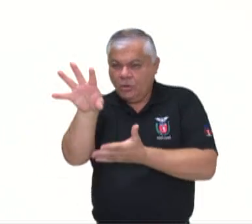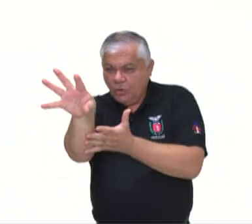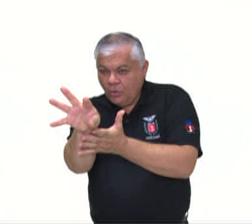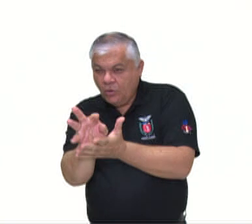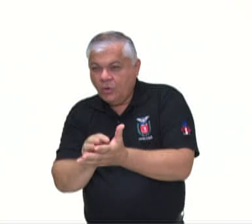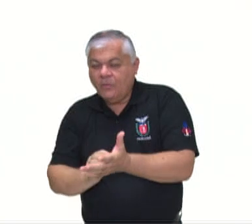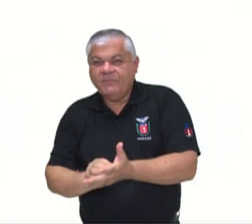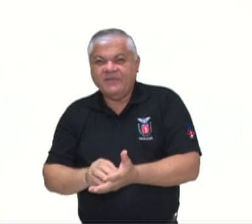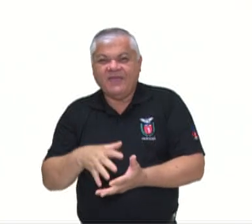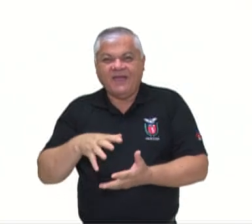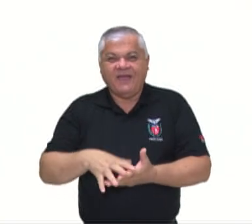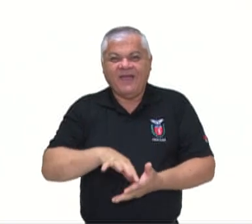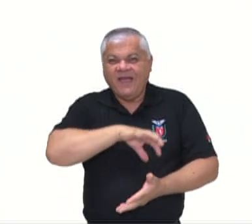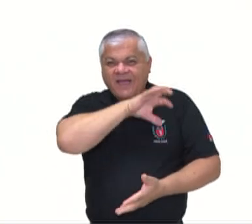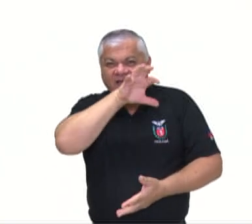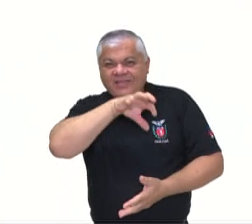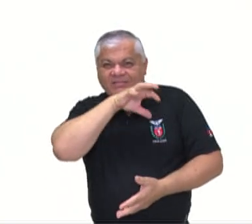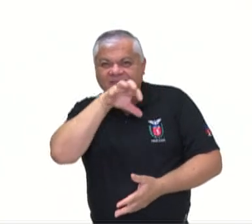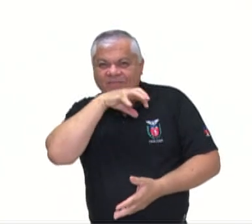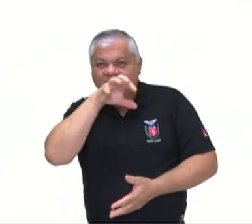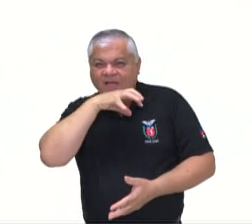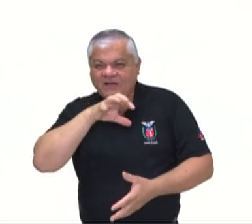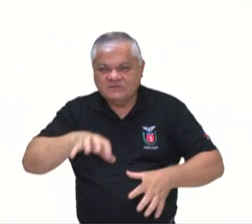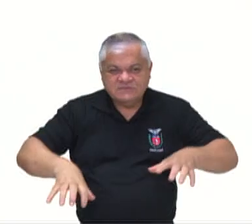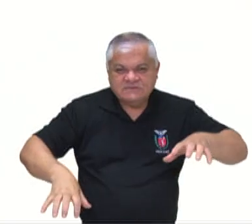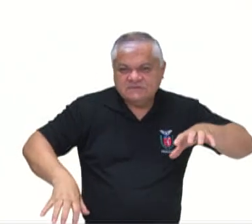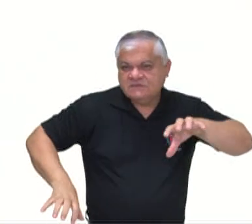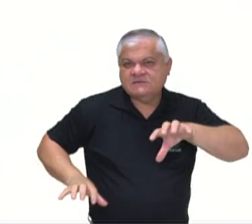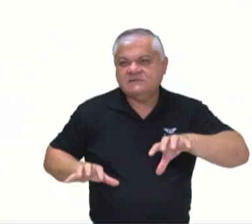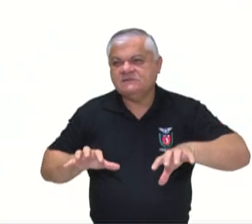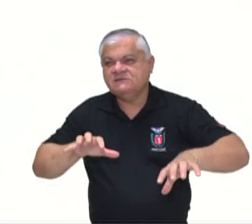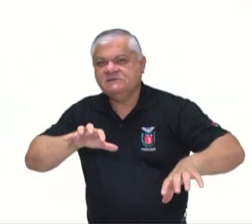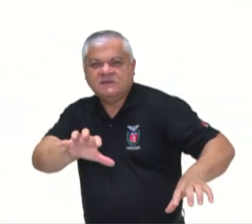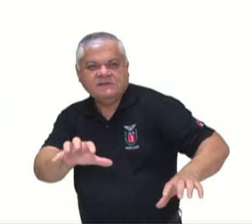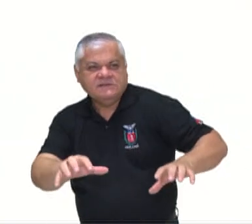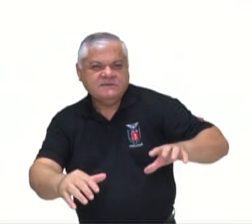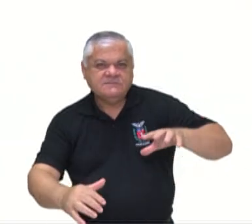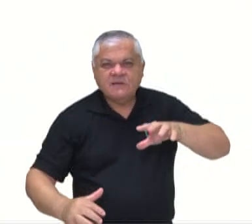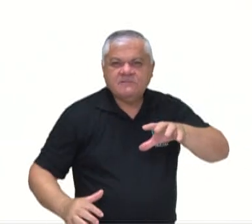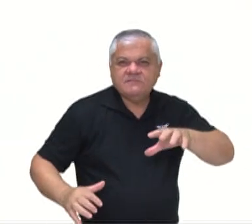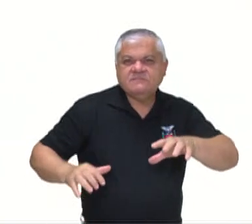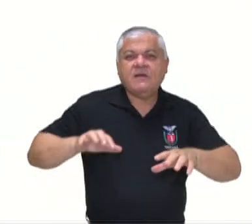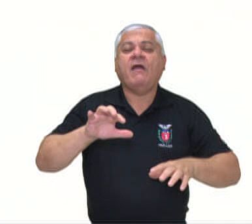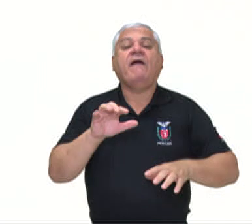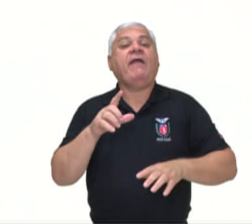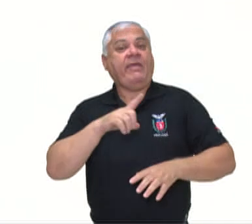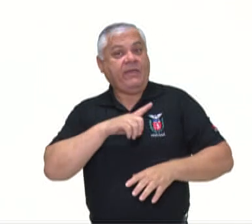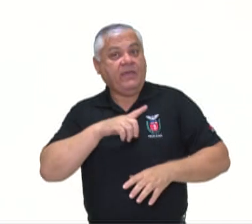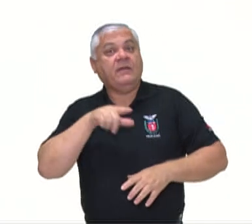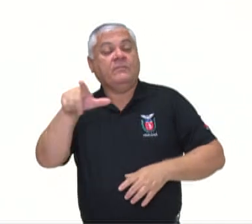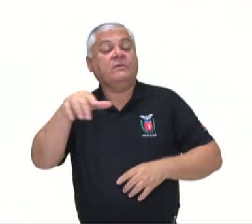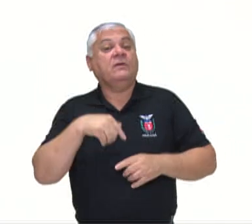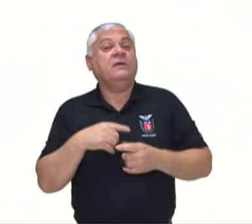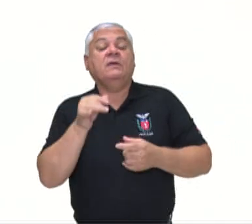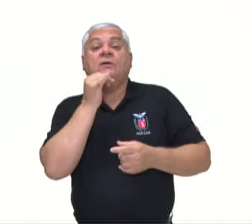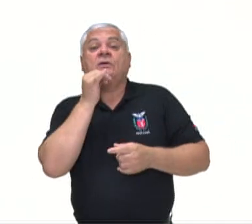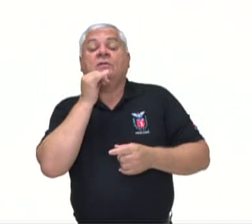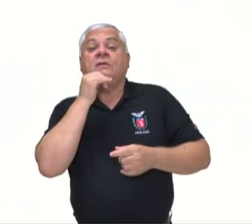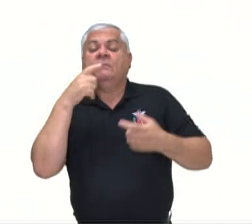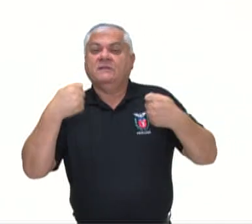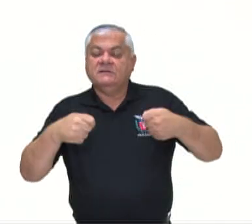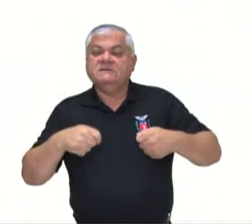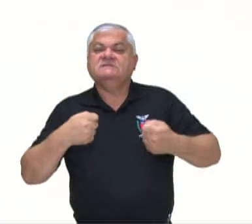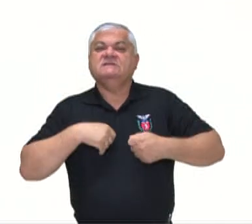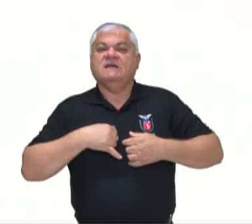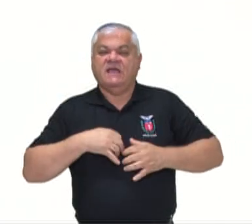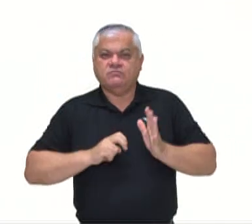na atitude de desviar-se, preferindo não se contrapor ao oponente, mas deixando-o gastar